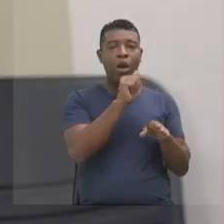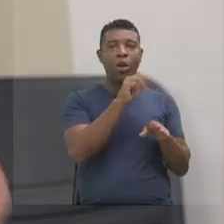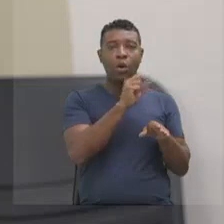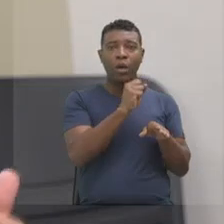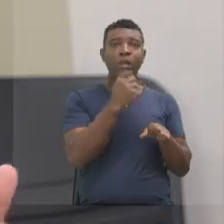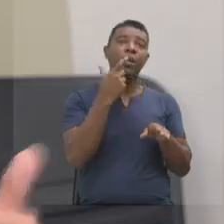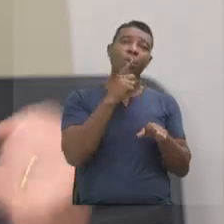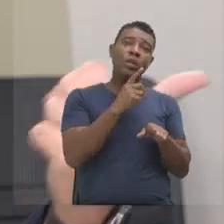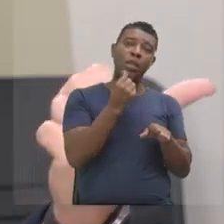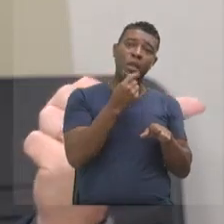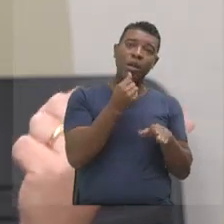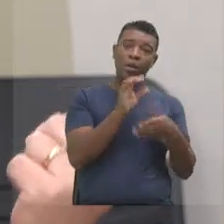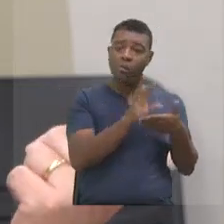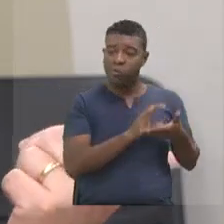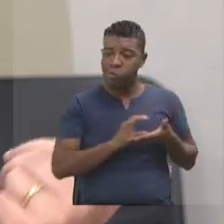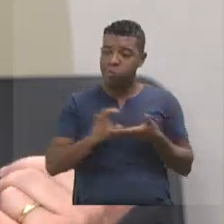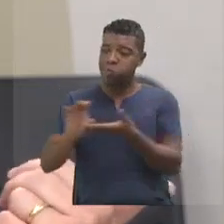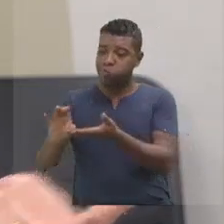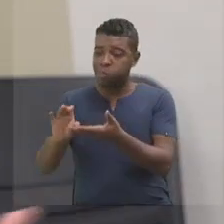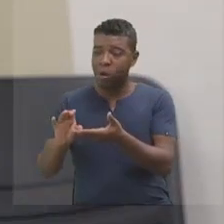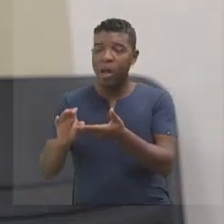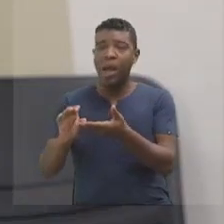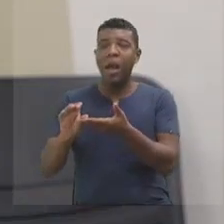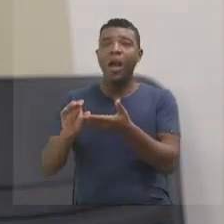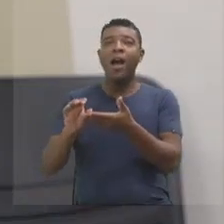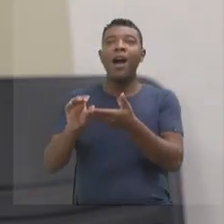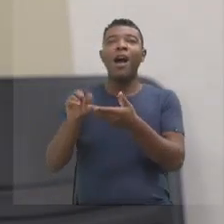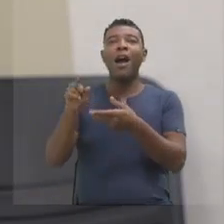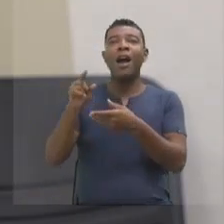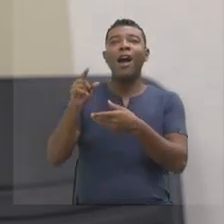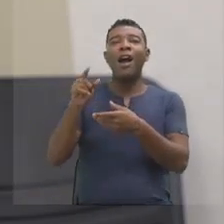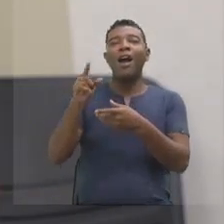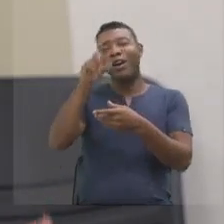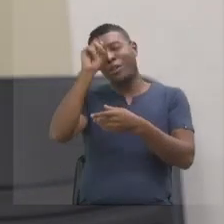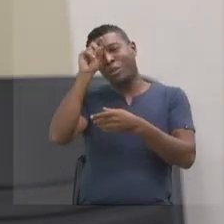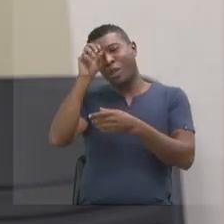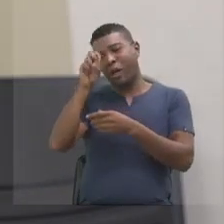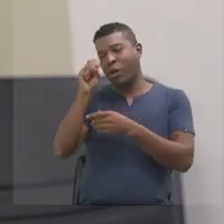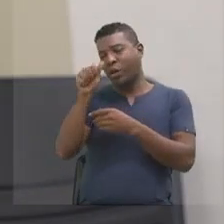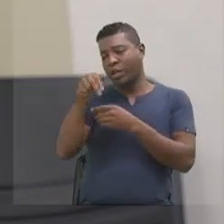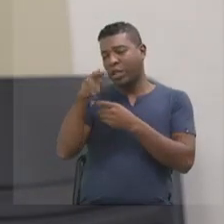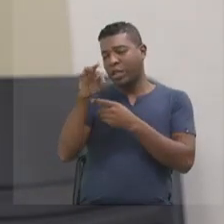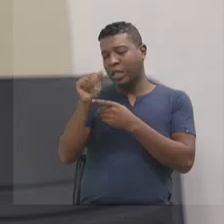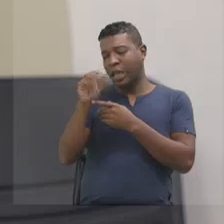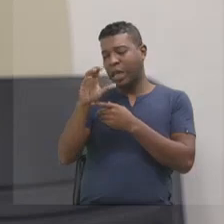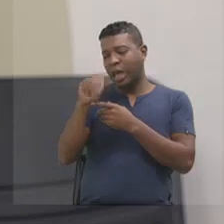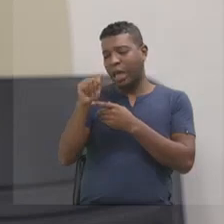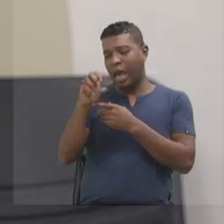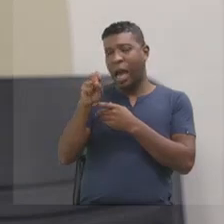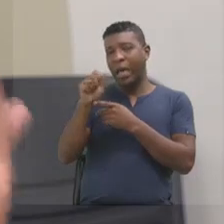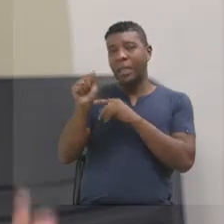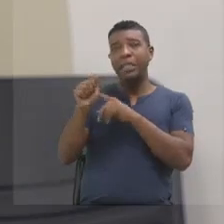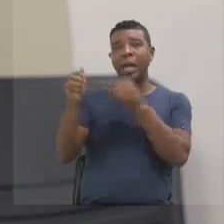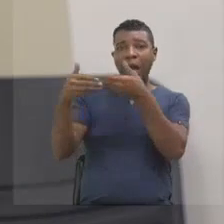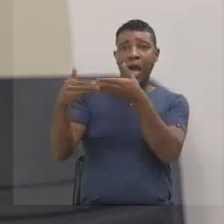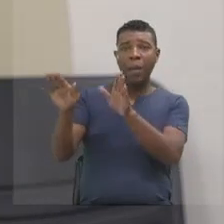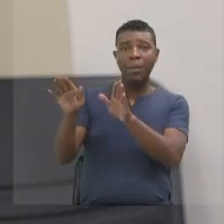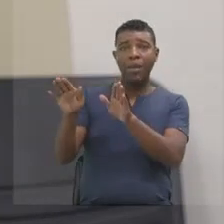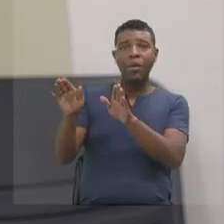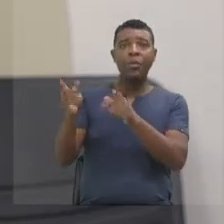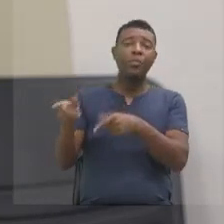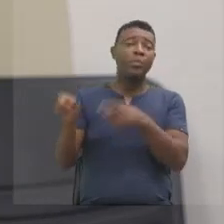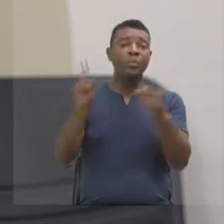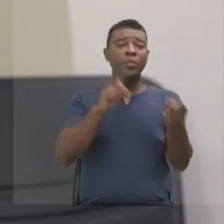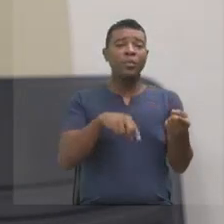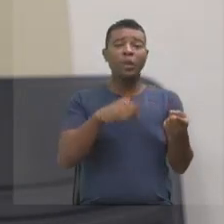milhões de reais que a Santa Casa abrisse tava dependendo do Triângulo Mineiro os pacientes da Noroeste agora está habilitado temos Ponte Nova que